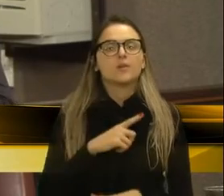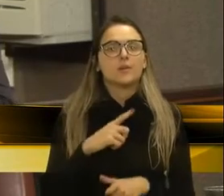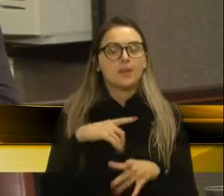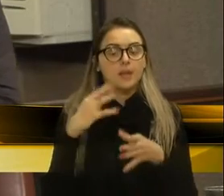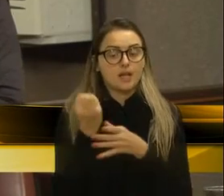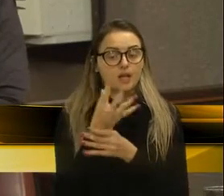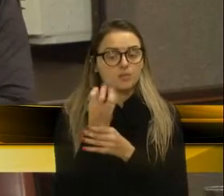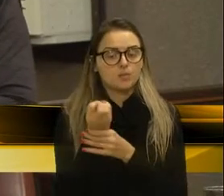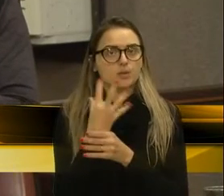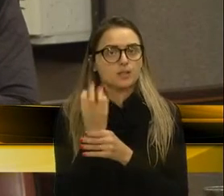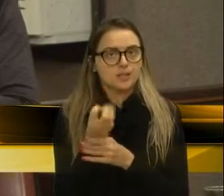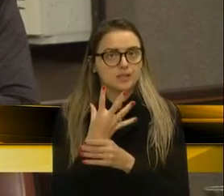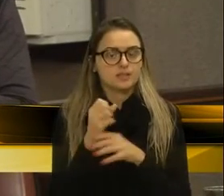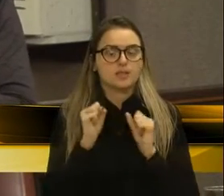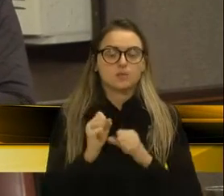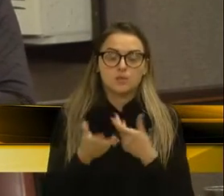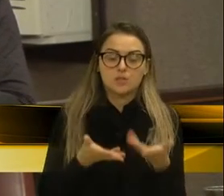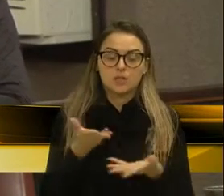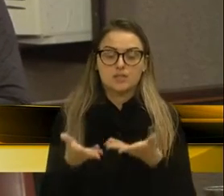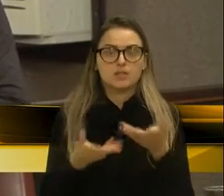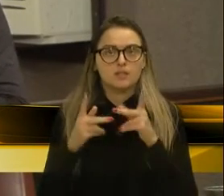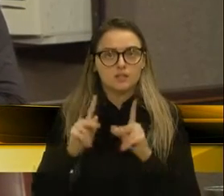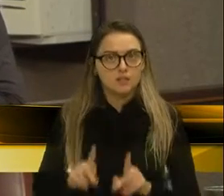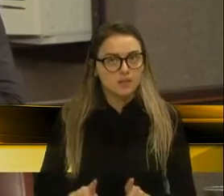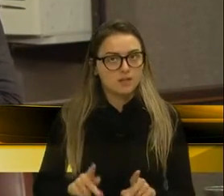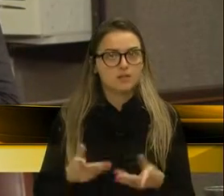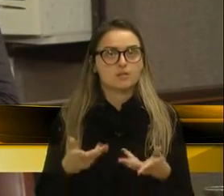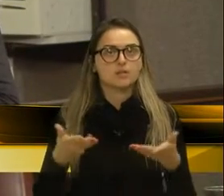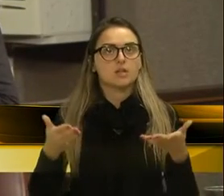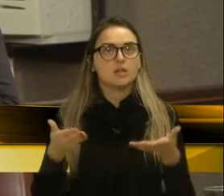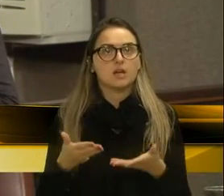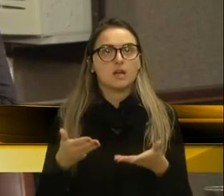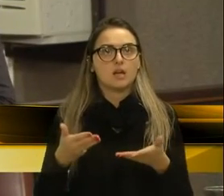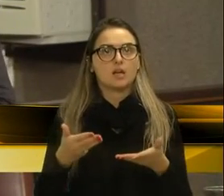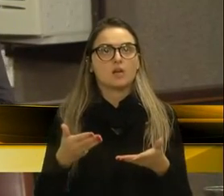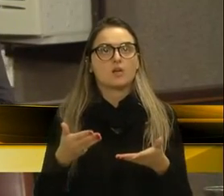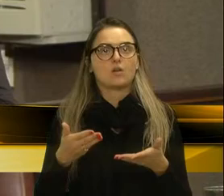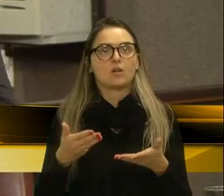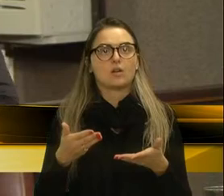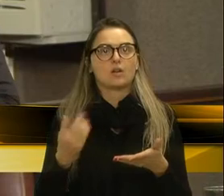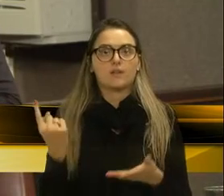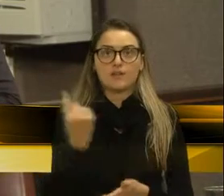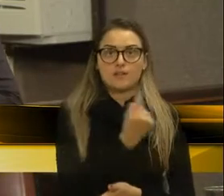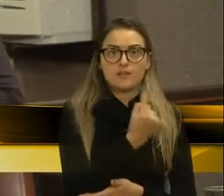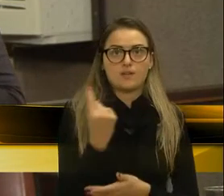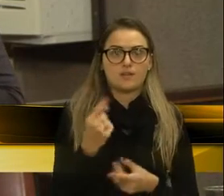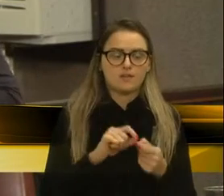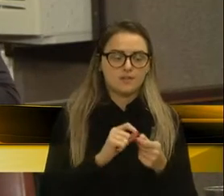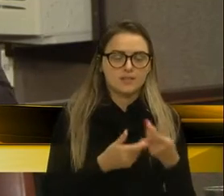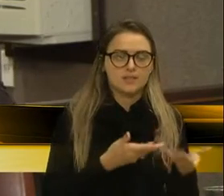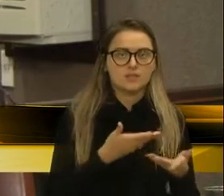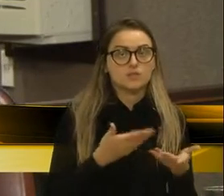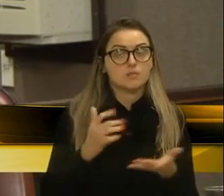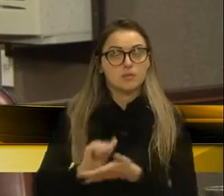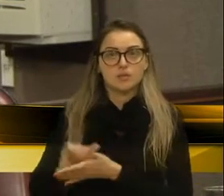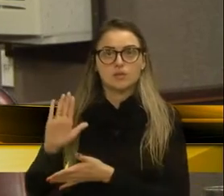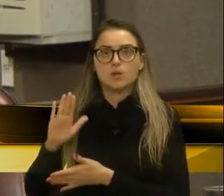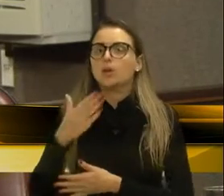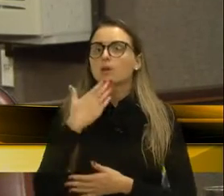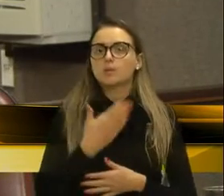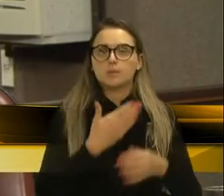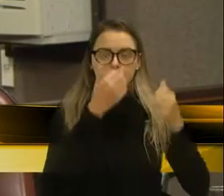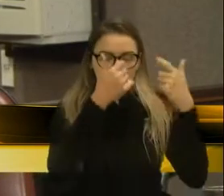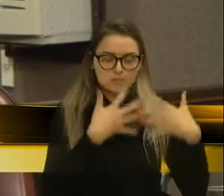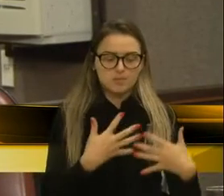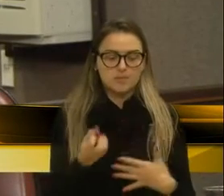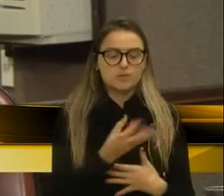ambulância que podia estar atendendo a população e está sendo dispensada para fazer esse atendimento. Então, esse pedido de informações que eu vou